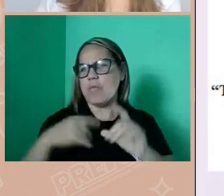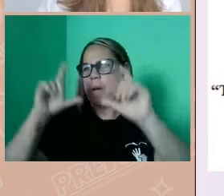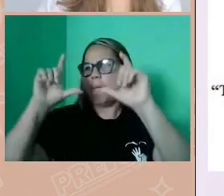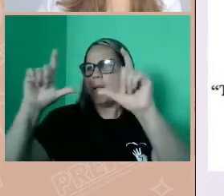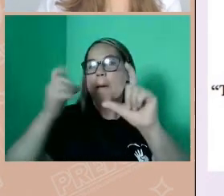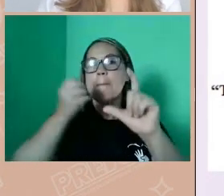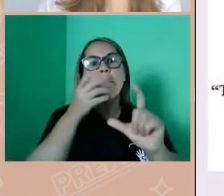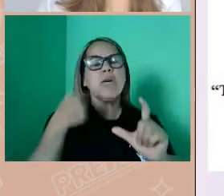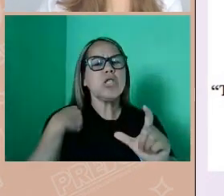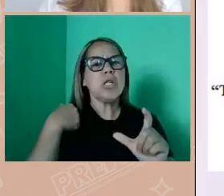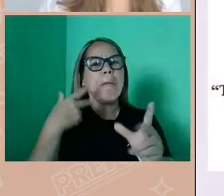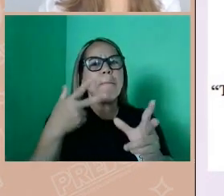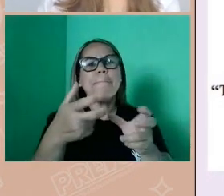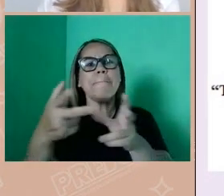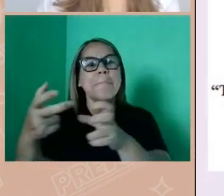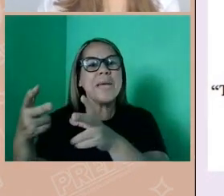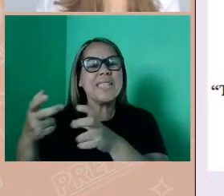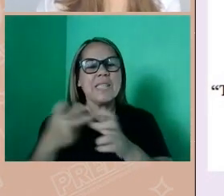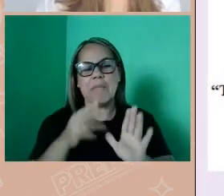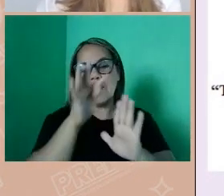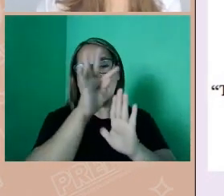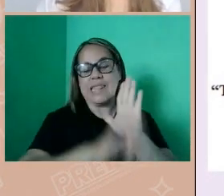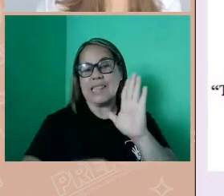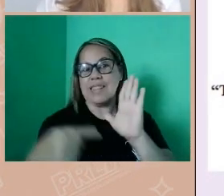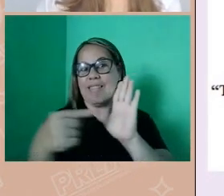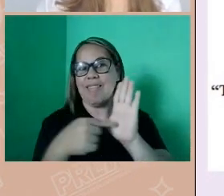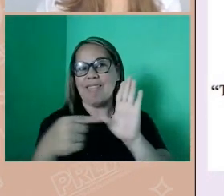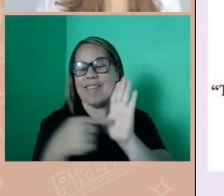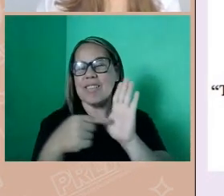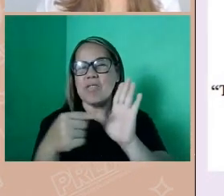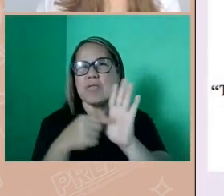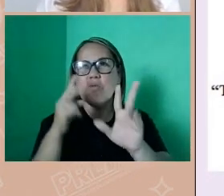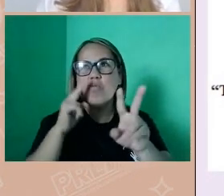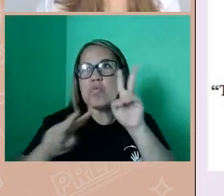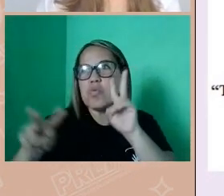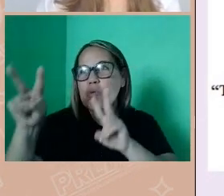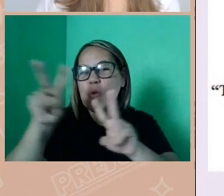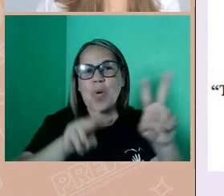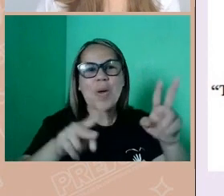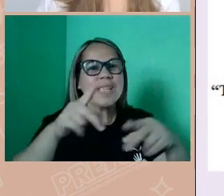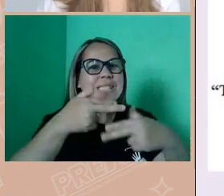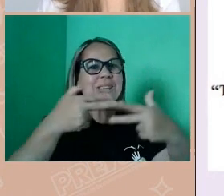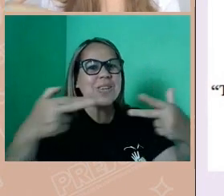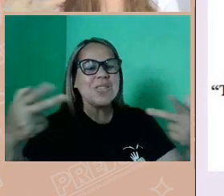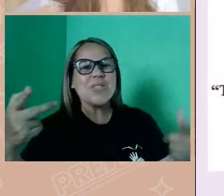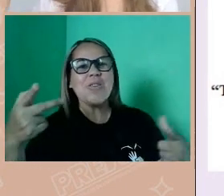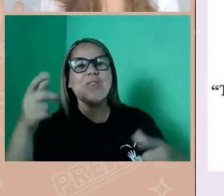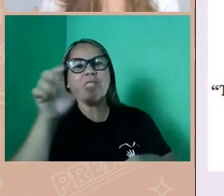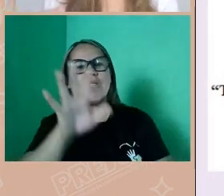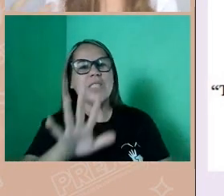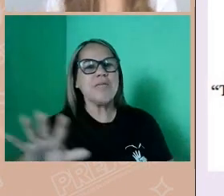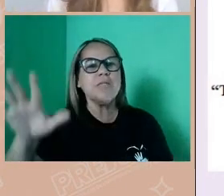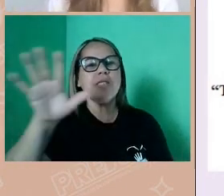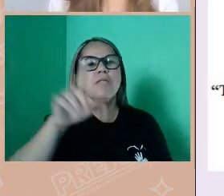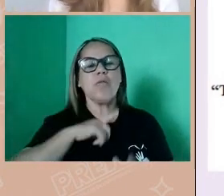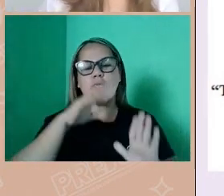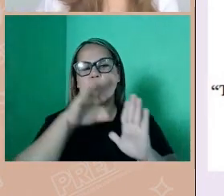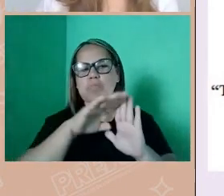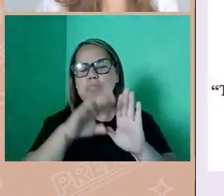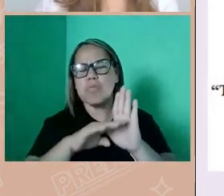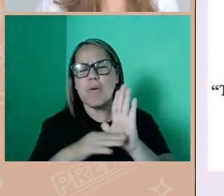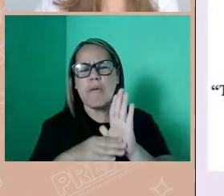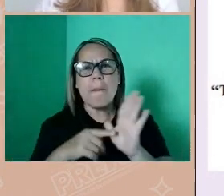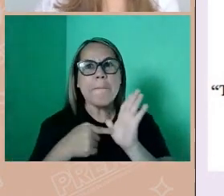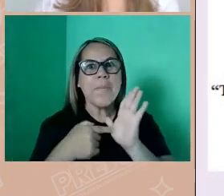perceber na leitura de textos como esse que esses elementos que a imagem traz vão trazer pistas vão dar pistas para a gente